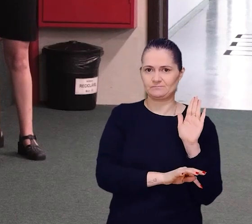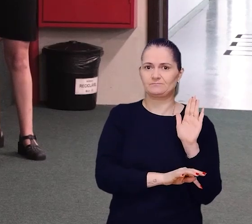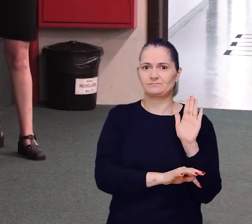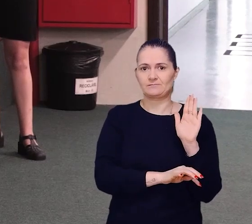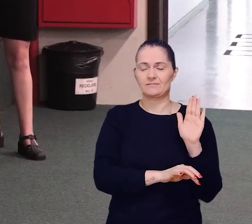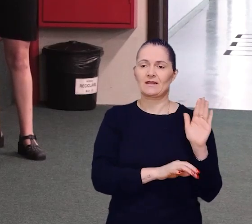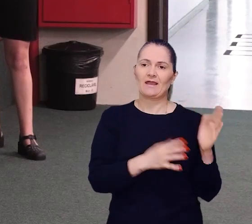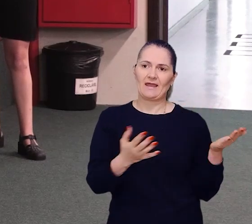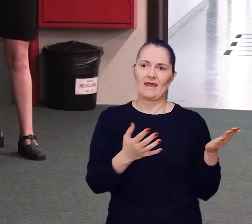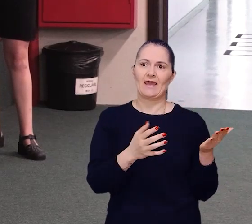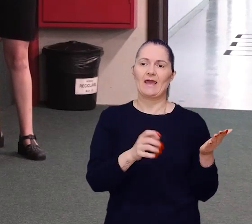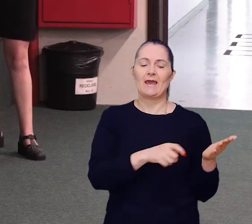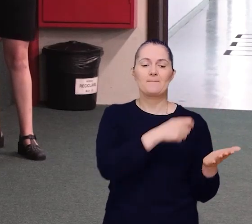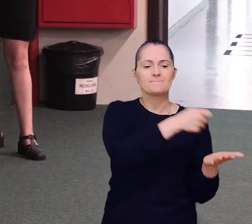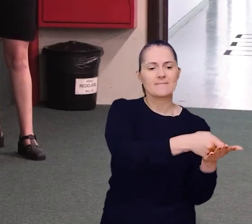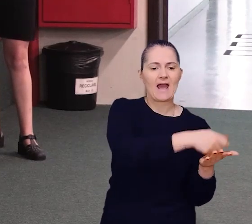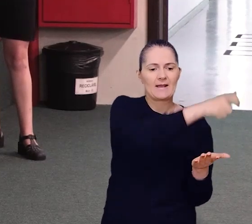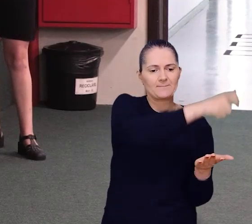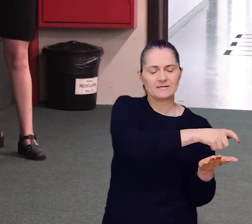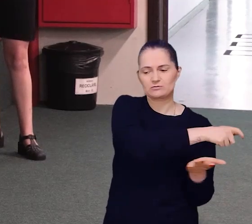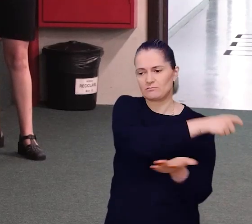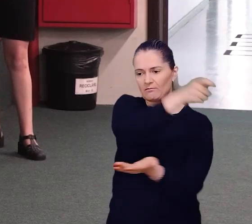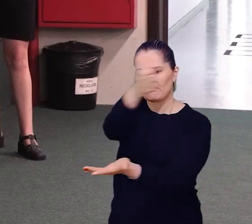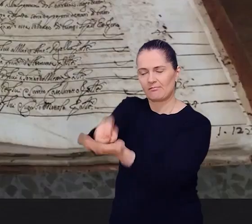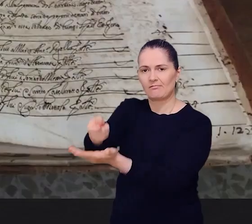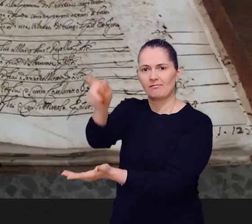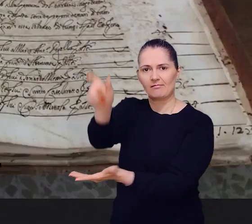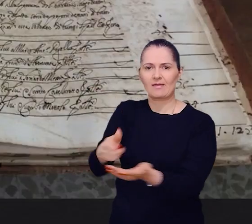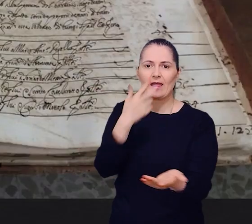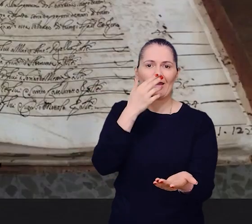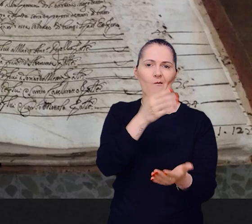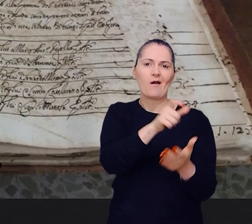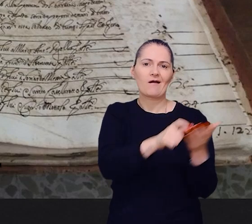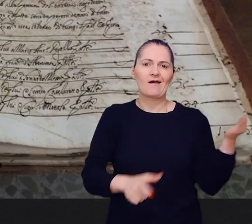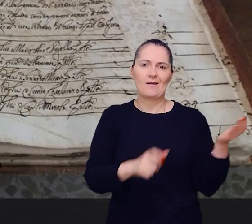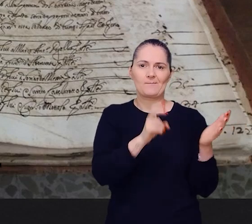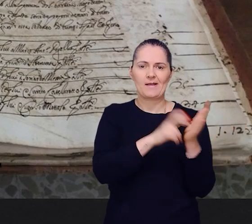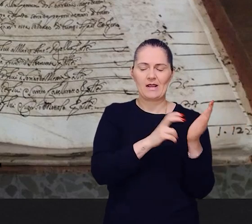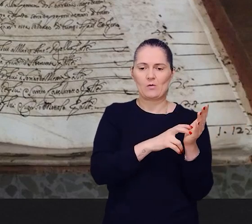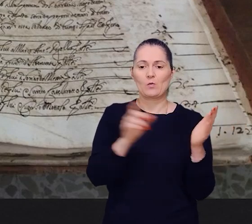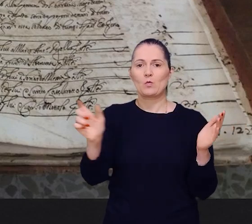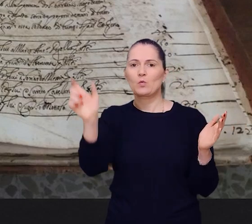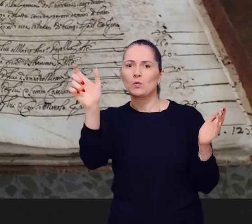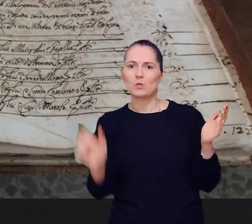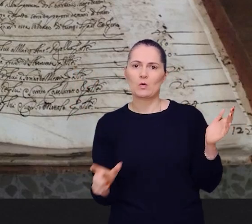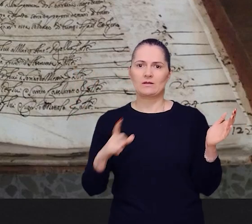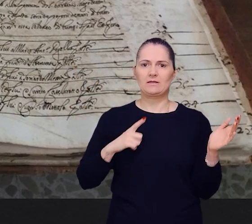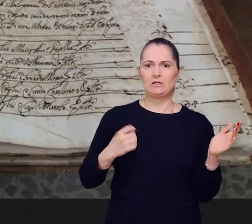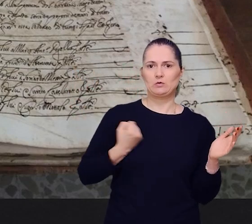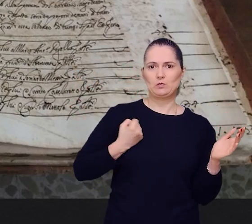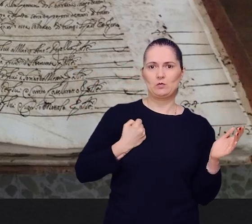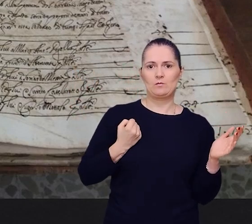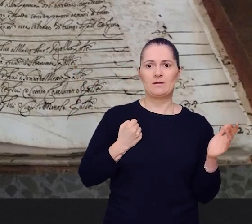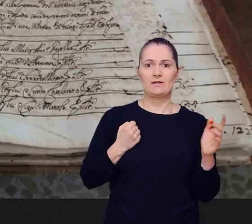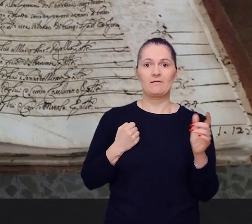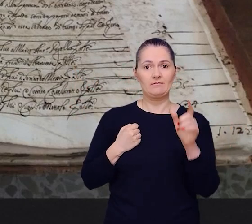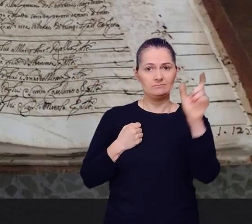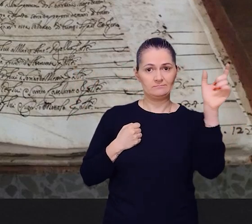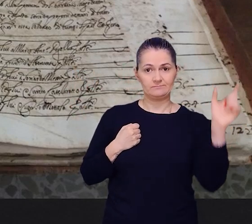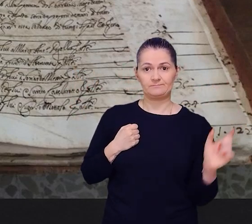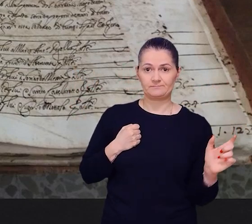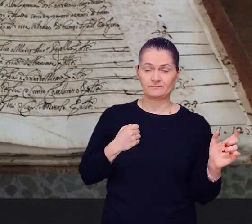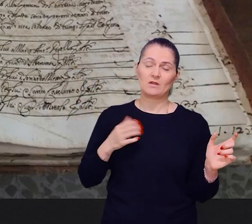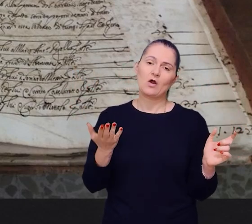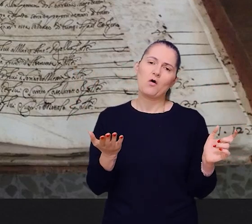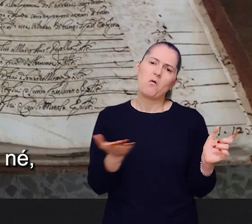e aí tem o que diz quem está pagando quem, né? Como se fosse um extrato bancário. E aqui do lado tem um número e aqui